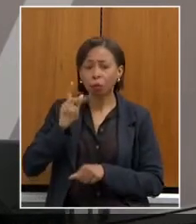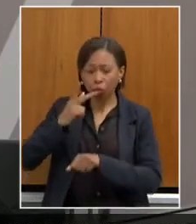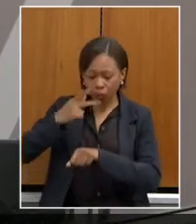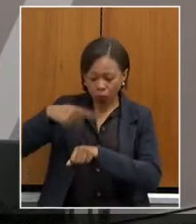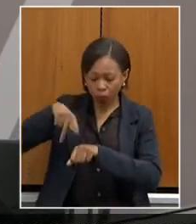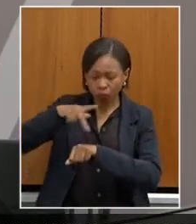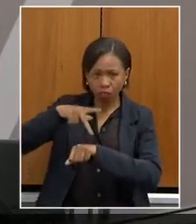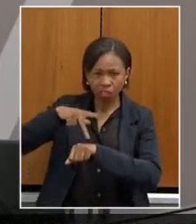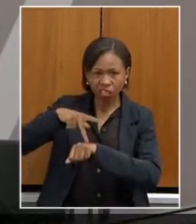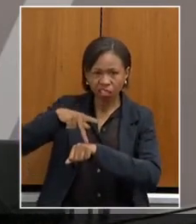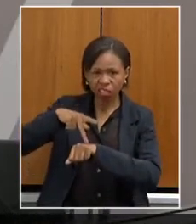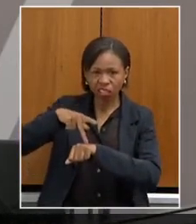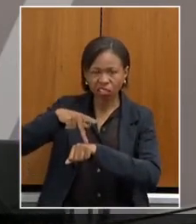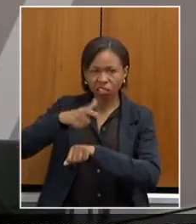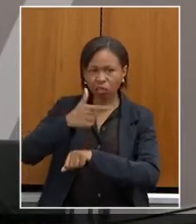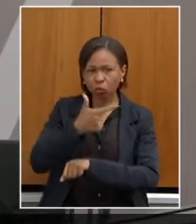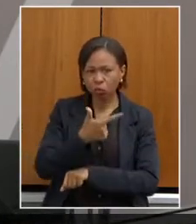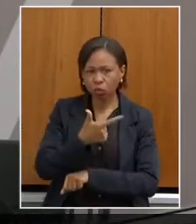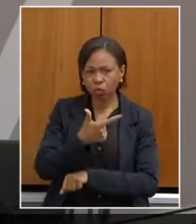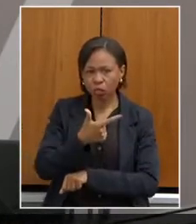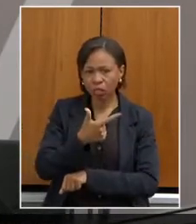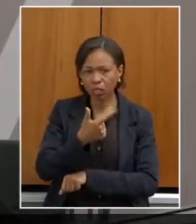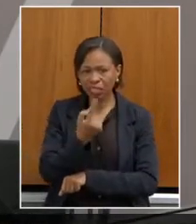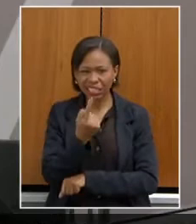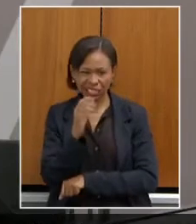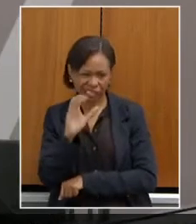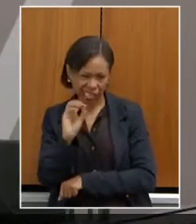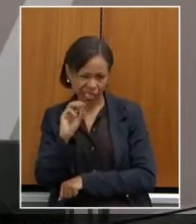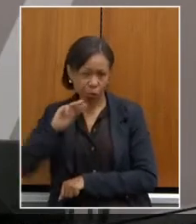e mais de 10 milhões de habitantes